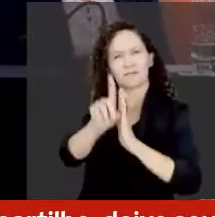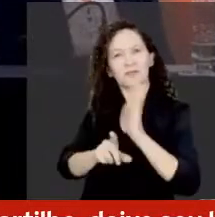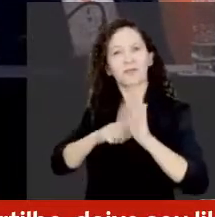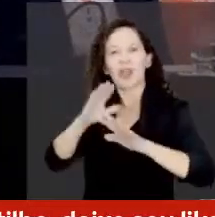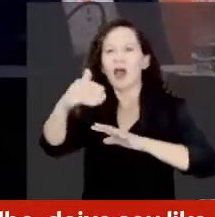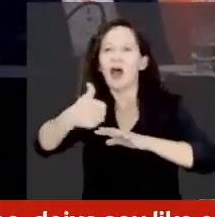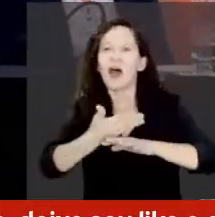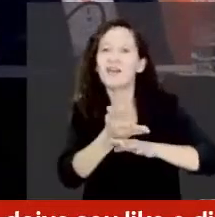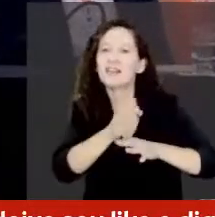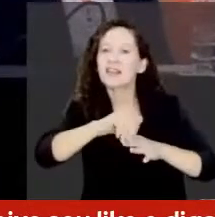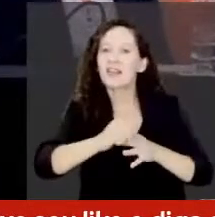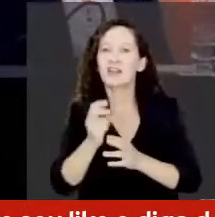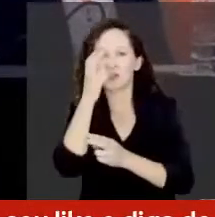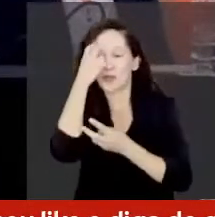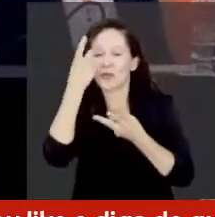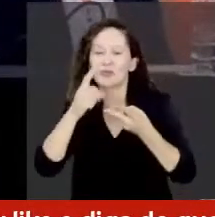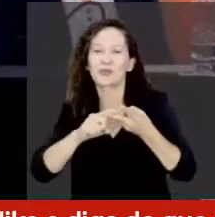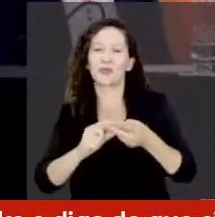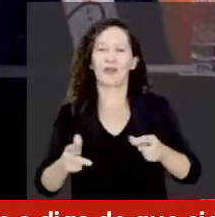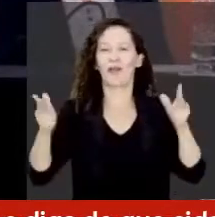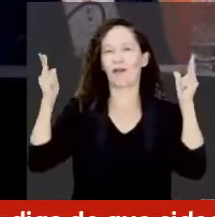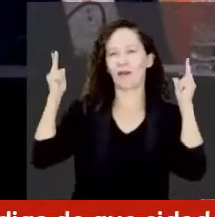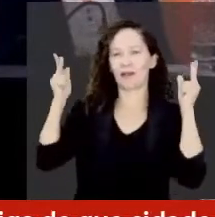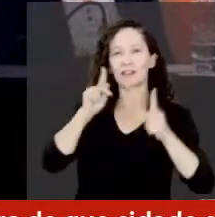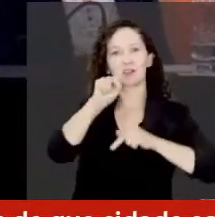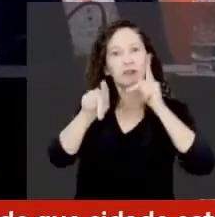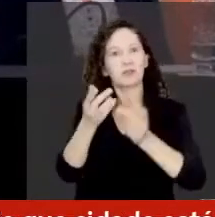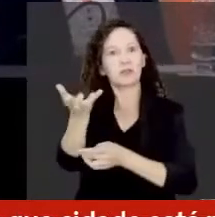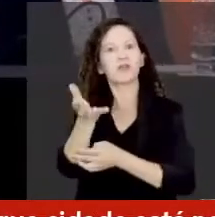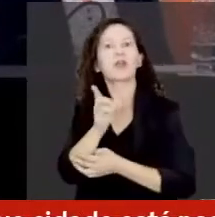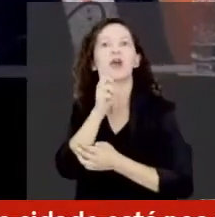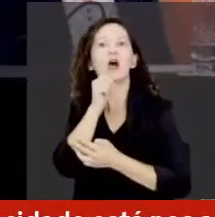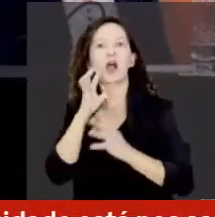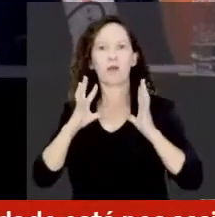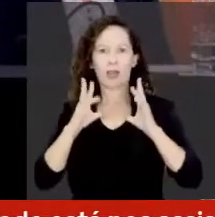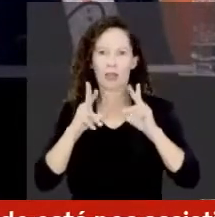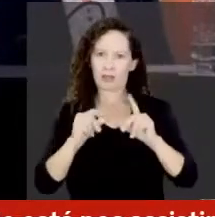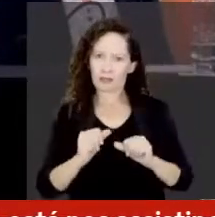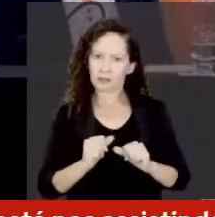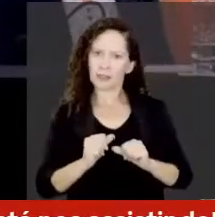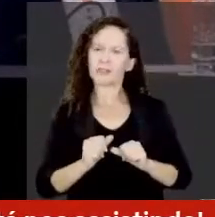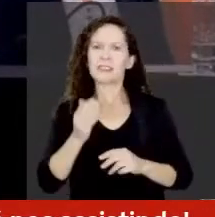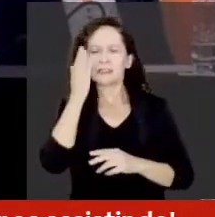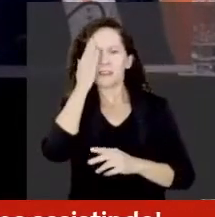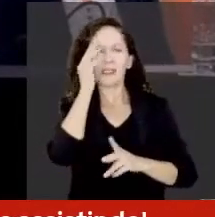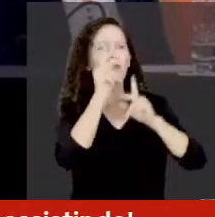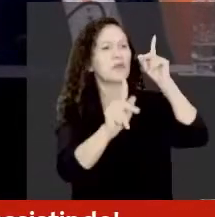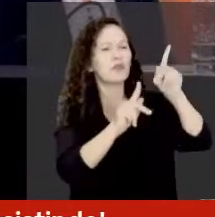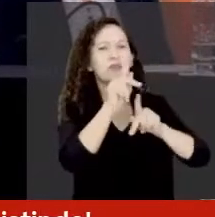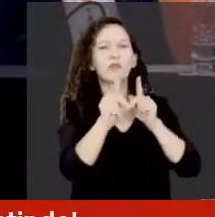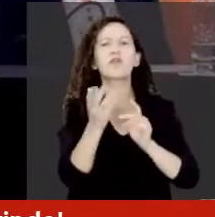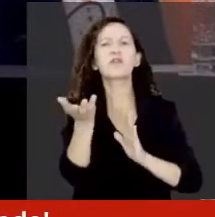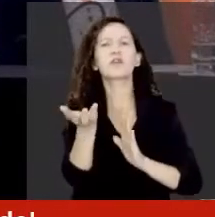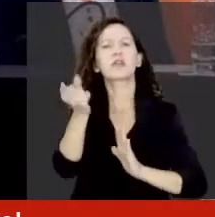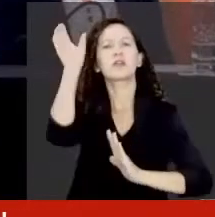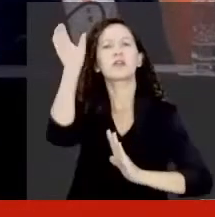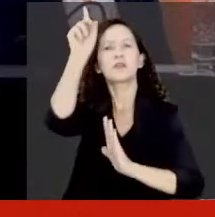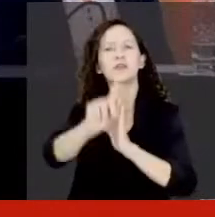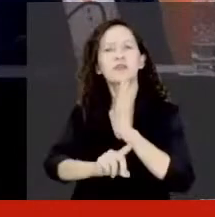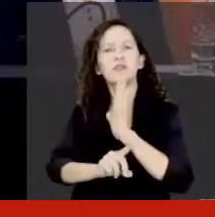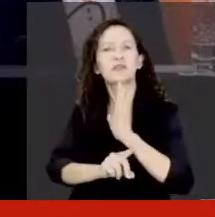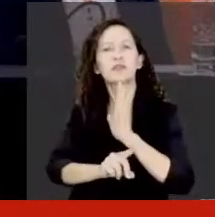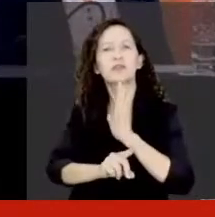ódio, que ele está precisando de humanismo, sabe, e não de arma, que ele está precisando de emprego e não